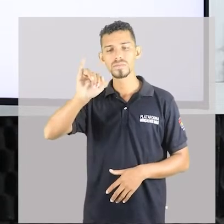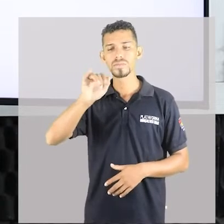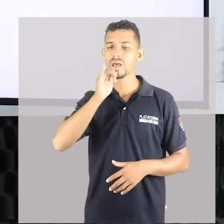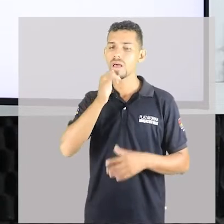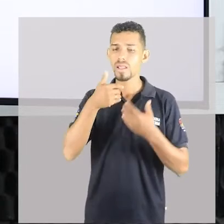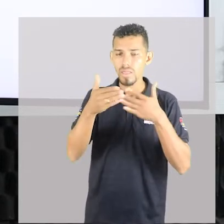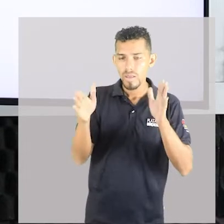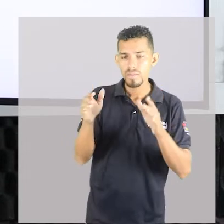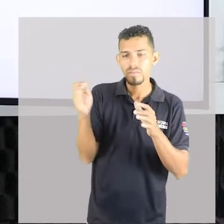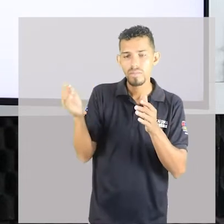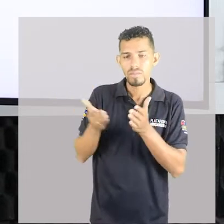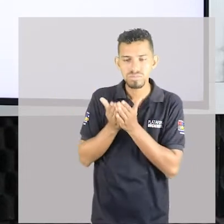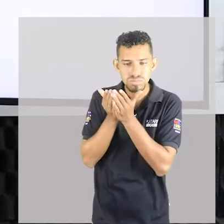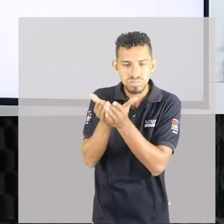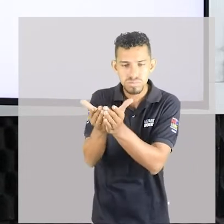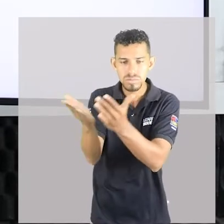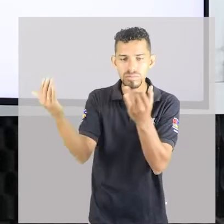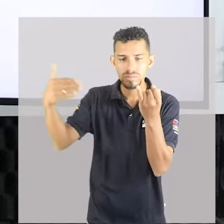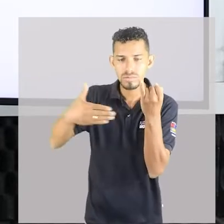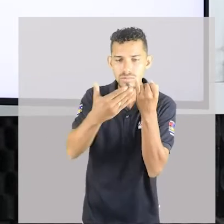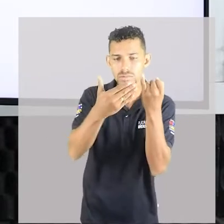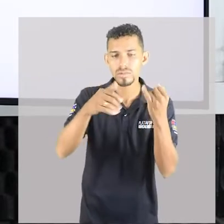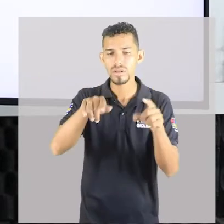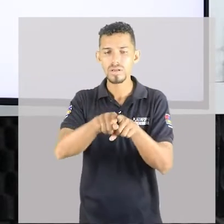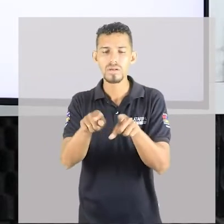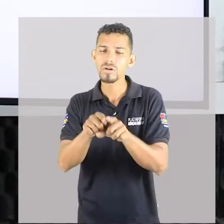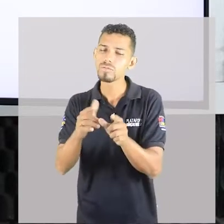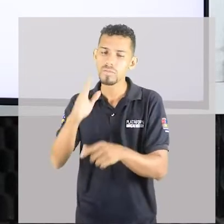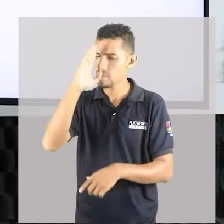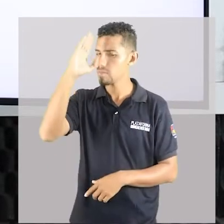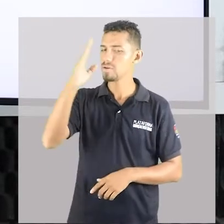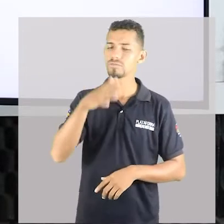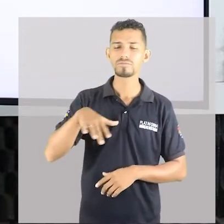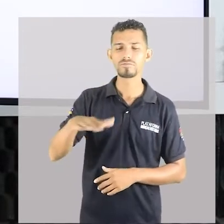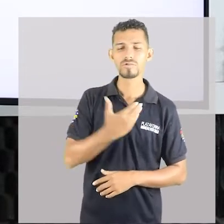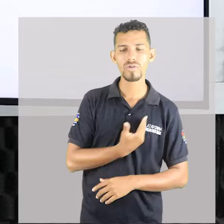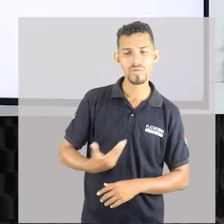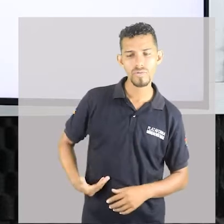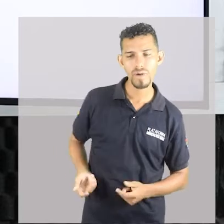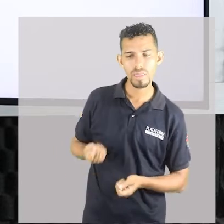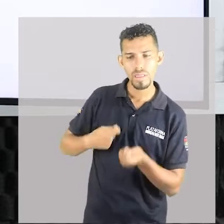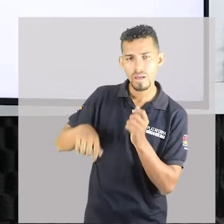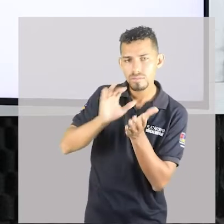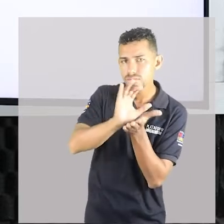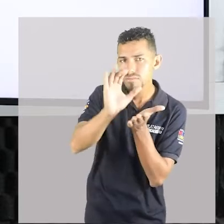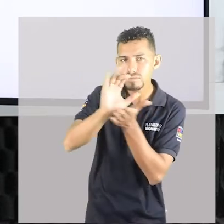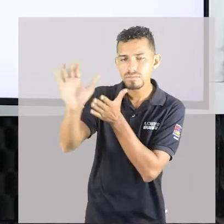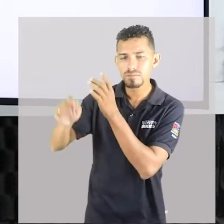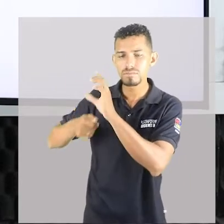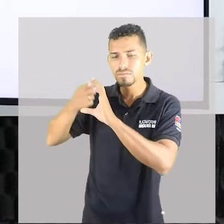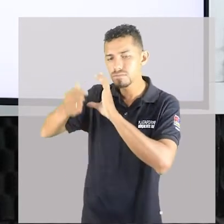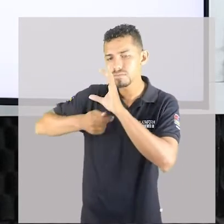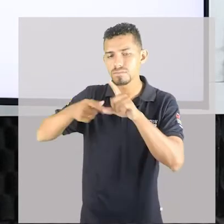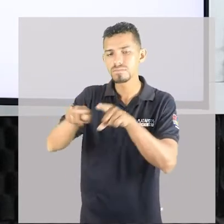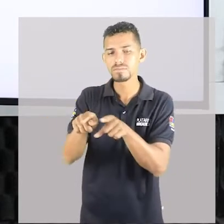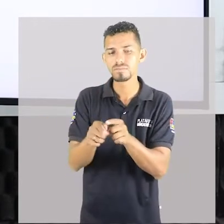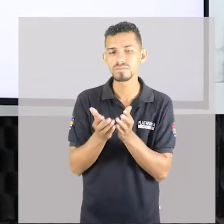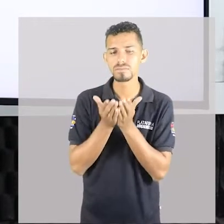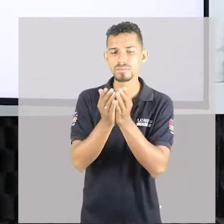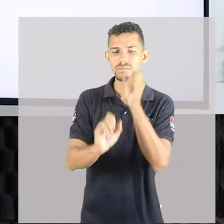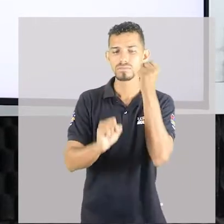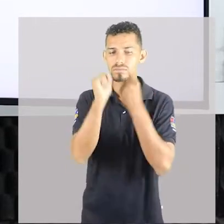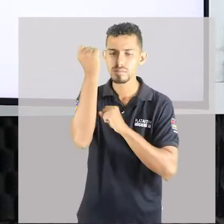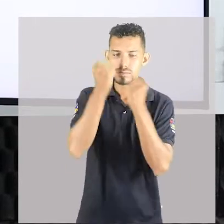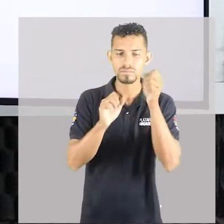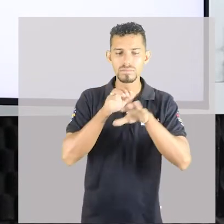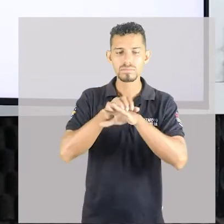econômica, com investimentos estrangeiros, né, principalmente de alguns governos, que começam a financiar o desenvolvimento da indústria, do transporte e da construção